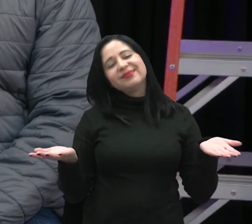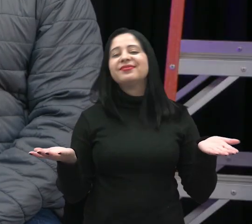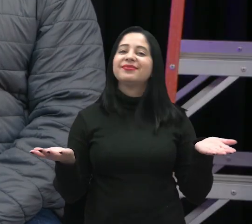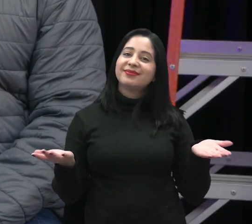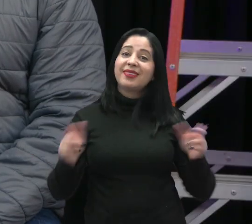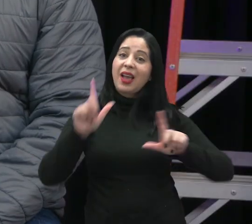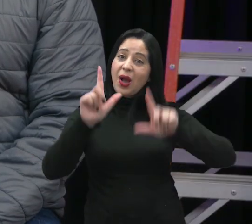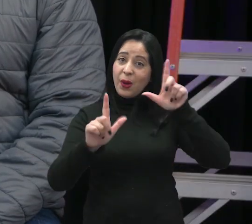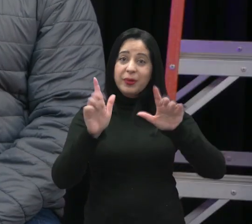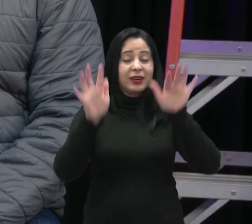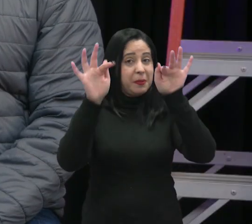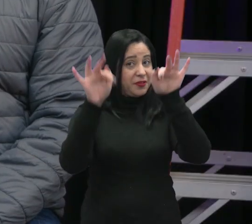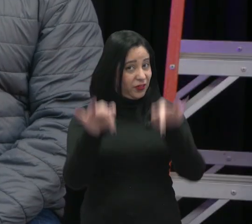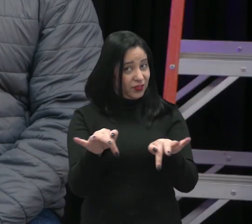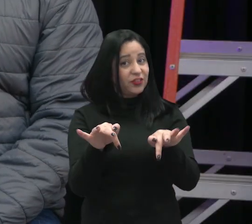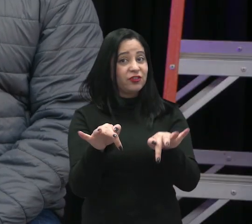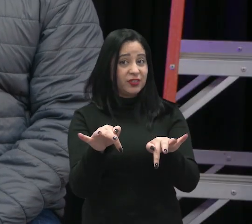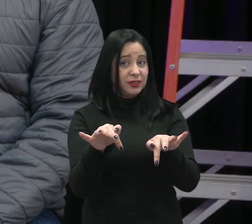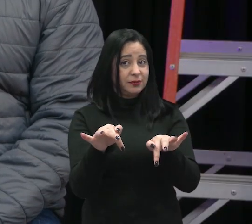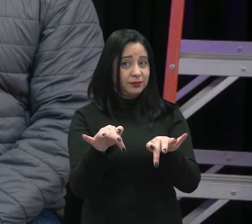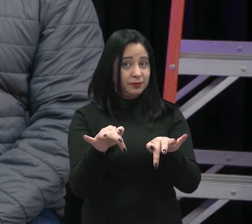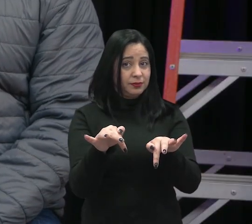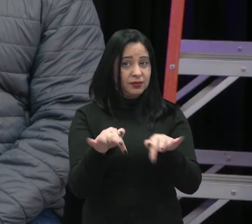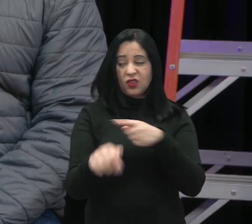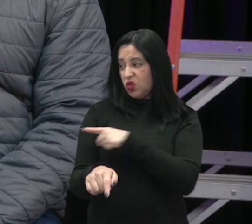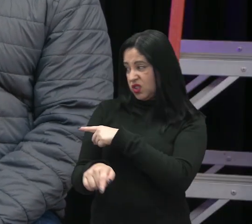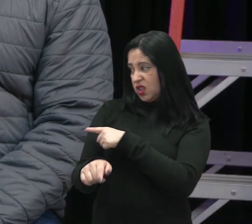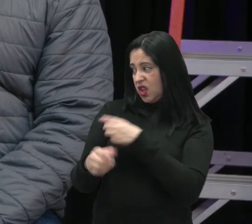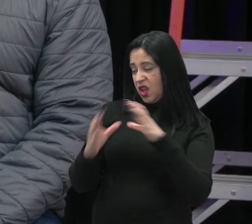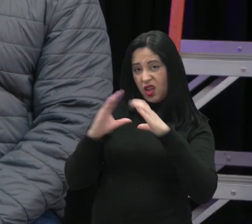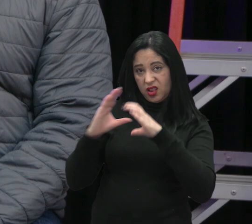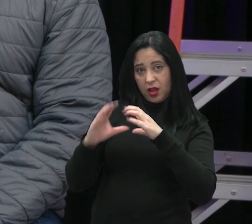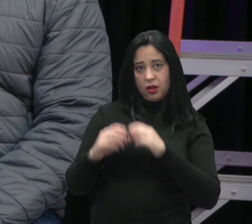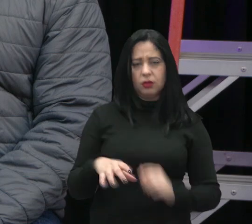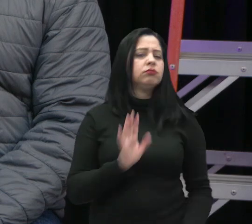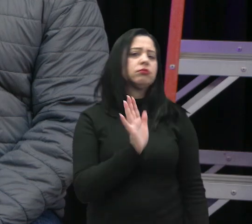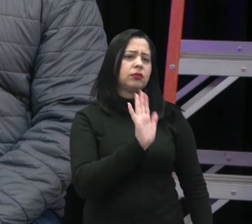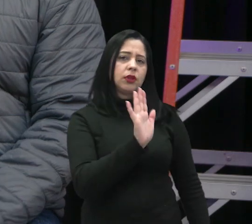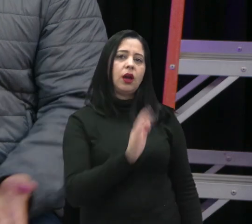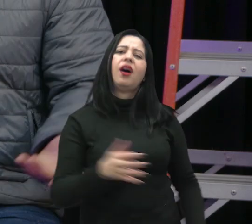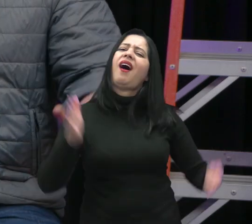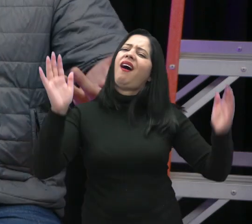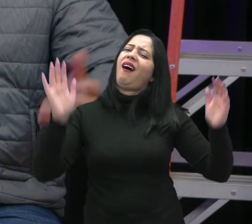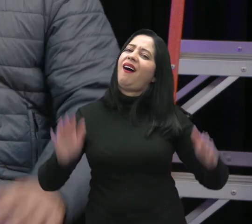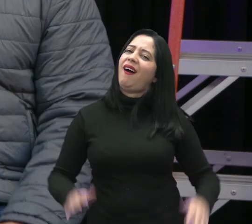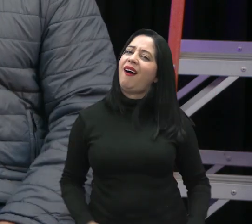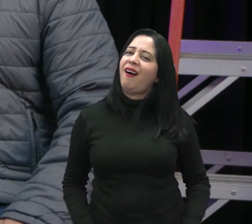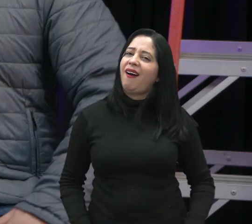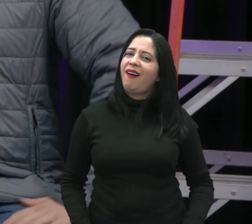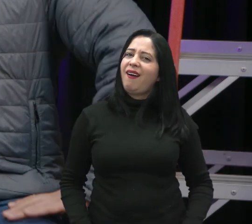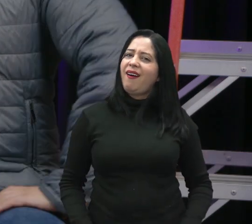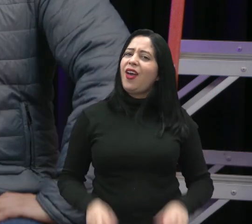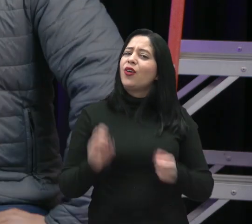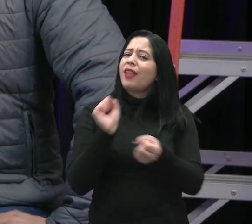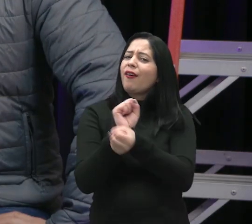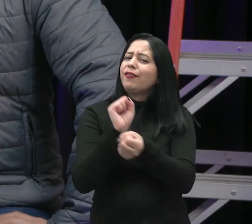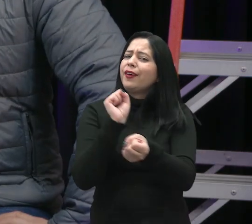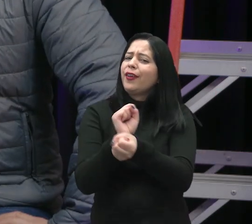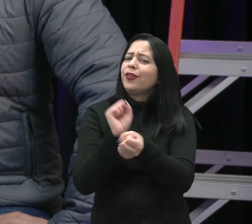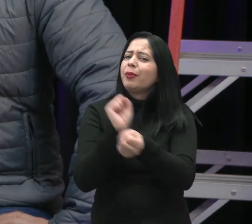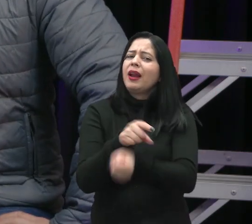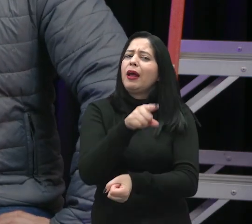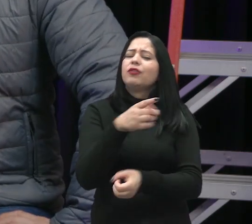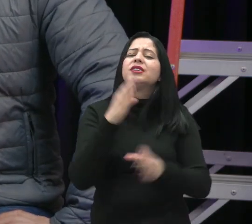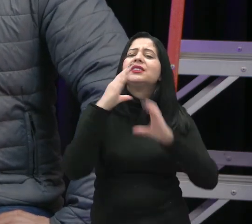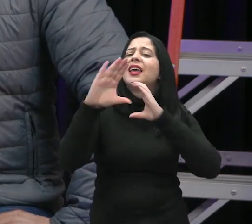minha gente, a gente chega ao fim de mais um Conexão Cultura. Vai cantar, Canarinha? Não, vou cantar. Poxa vida, tava todo mundo esperando desde o